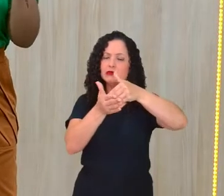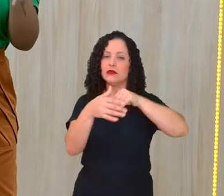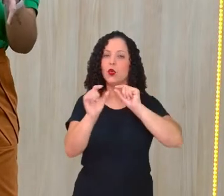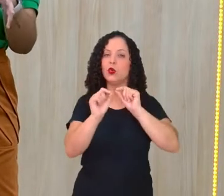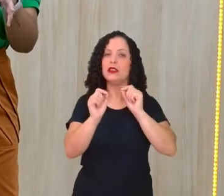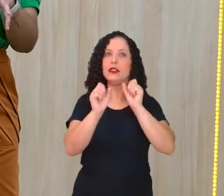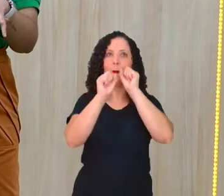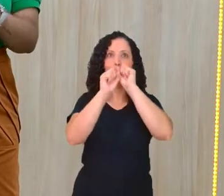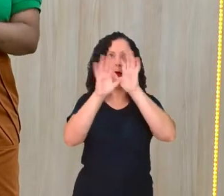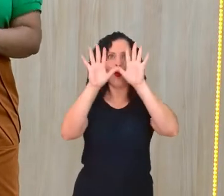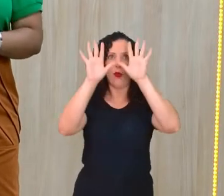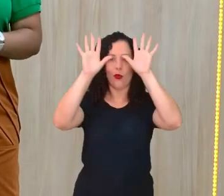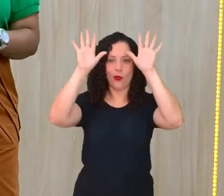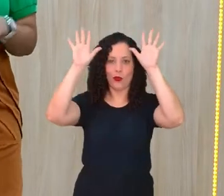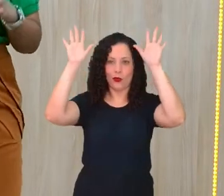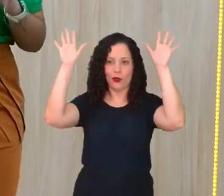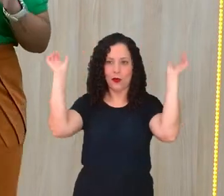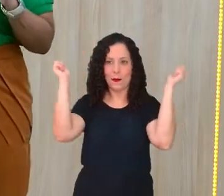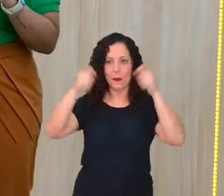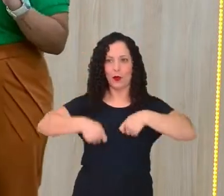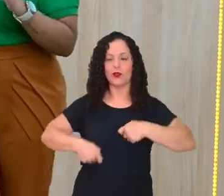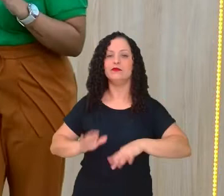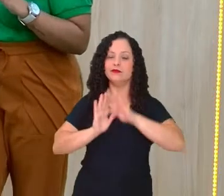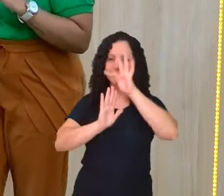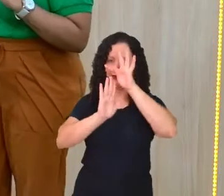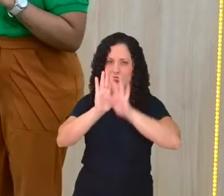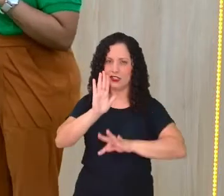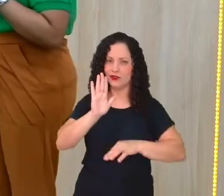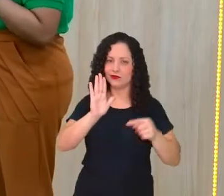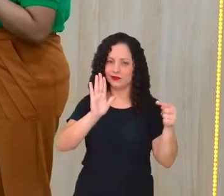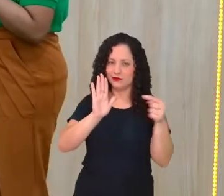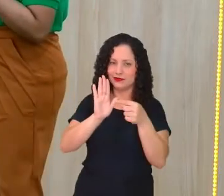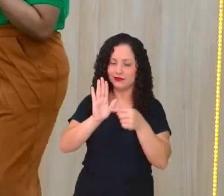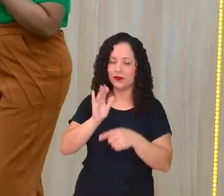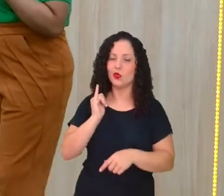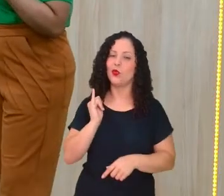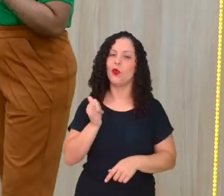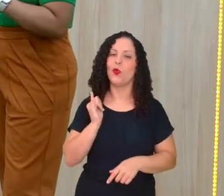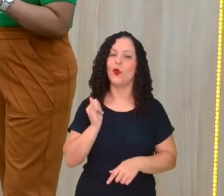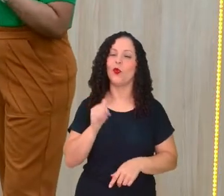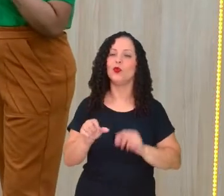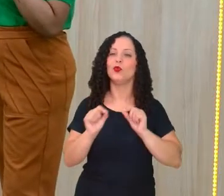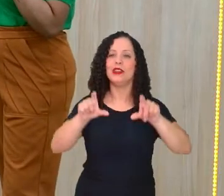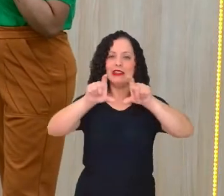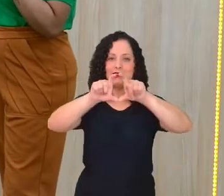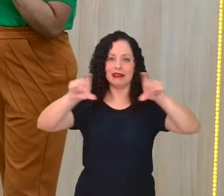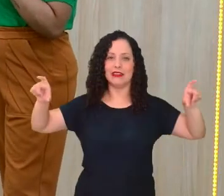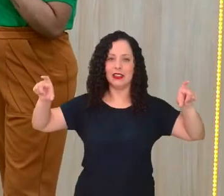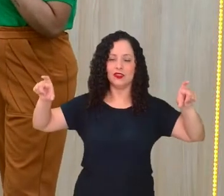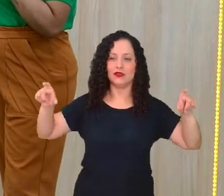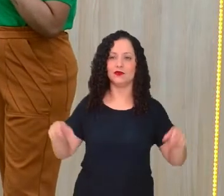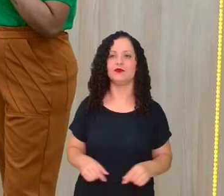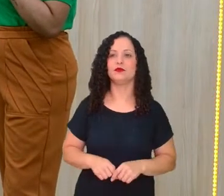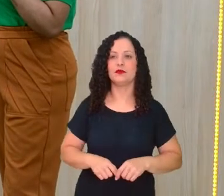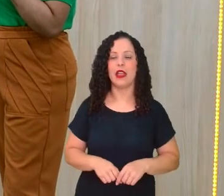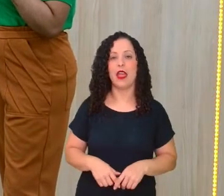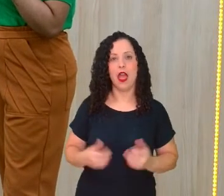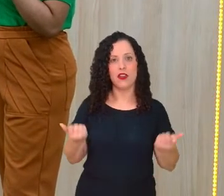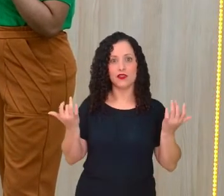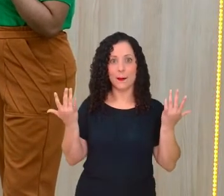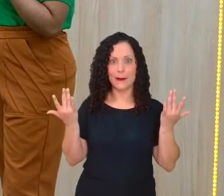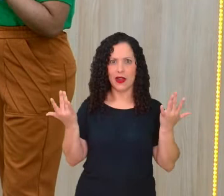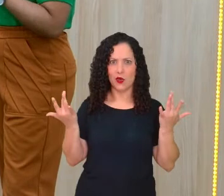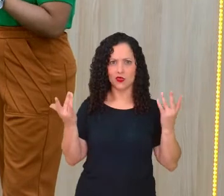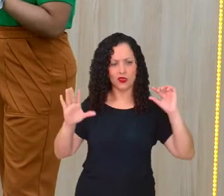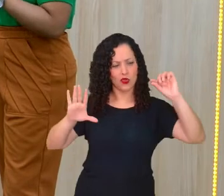ela. Vamos observar um trecho muito específico do conto, ó. Obedecia às suas mãos, obedecia